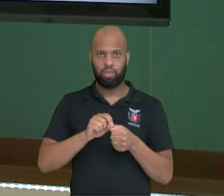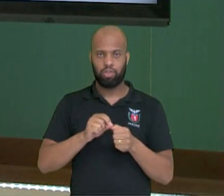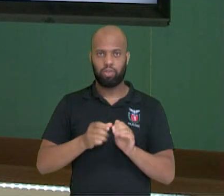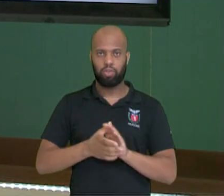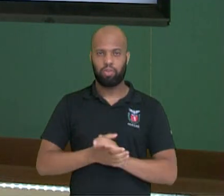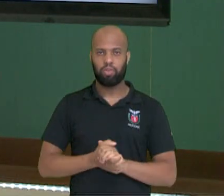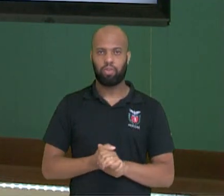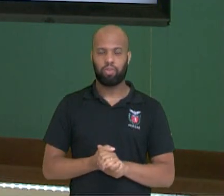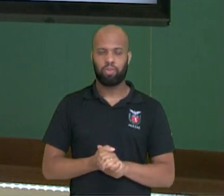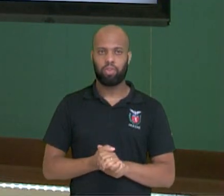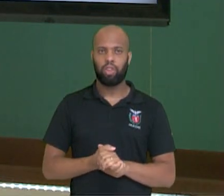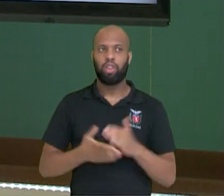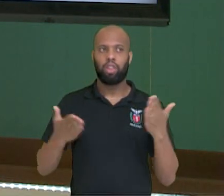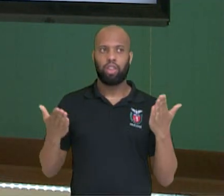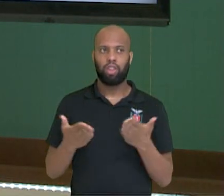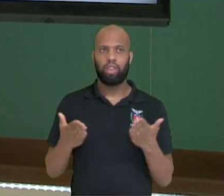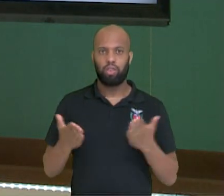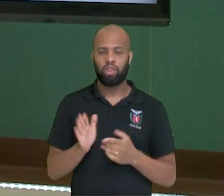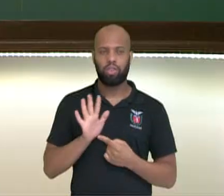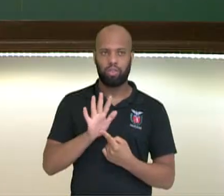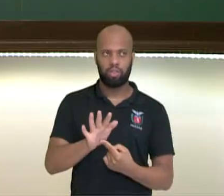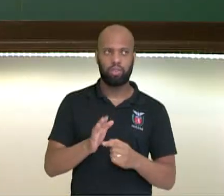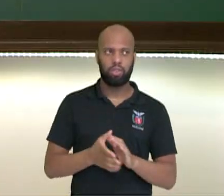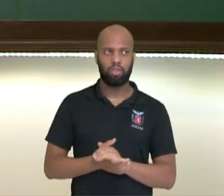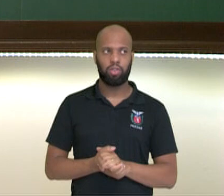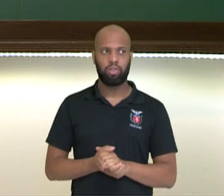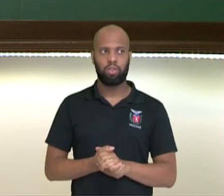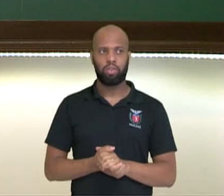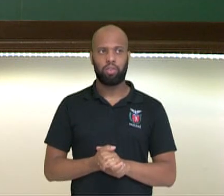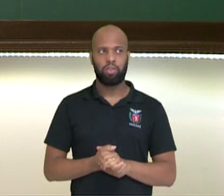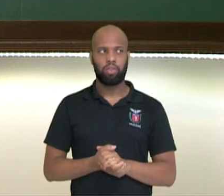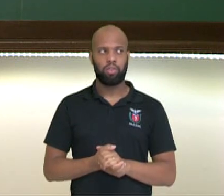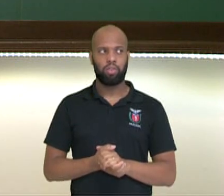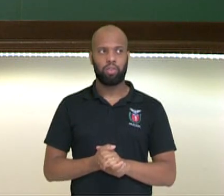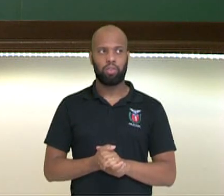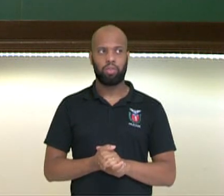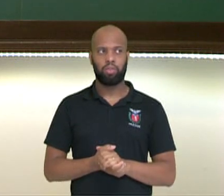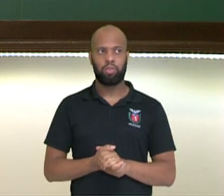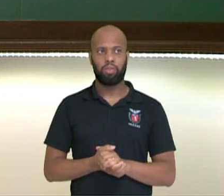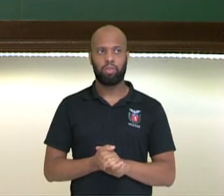Ok? Então, eu vou trazer aqui para vocês.